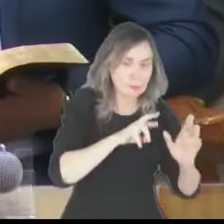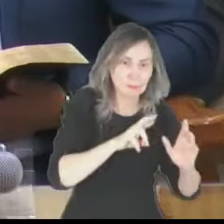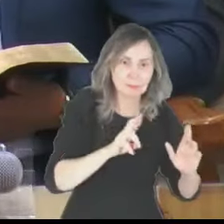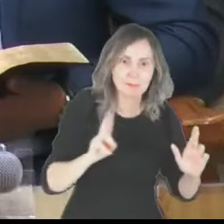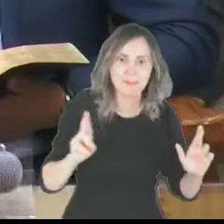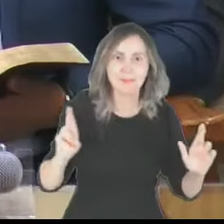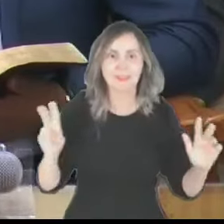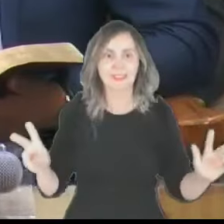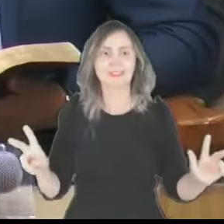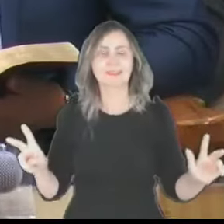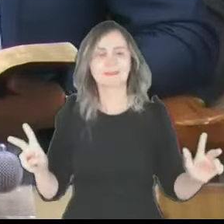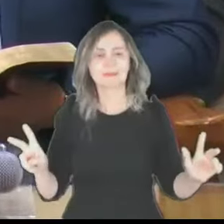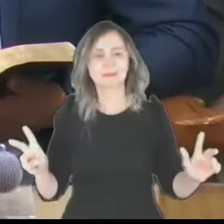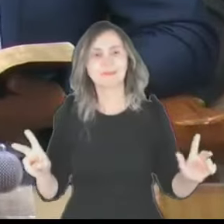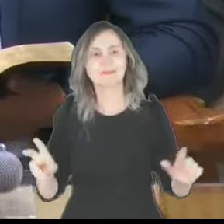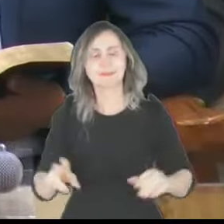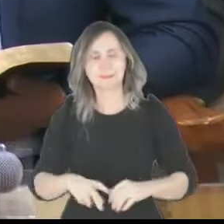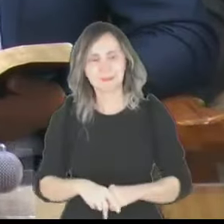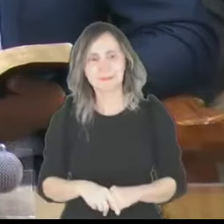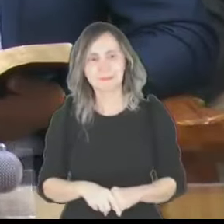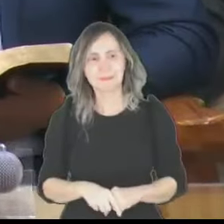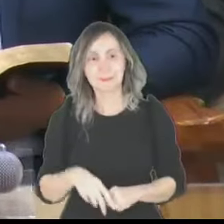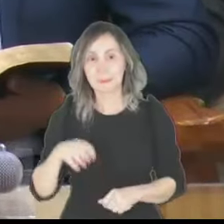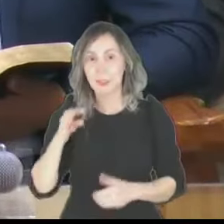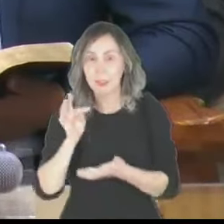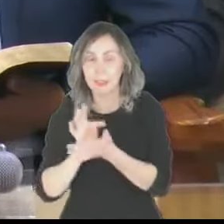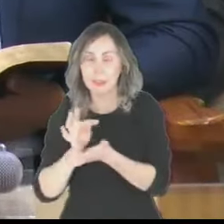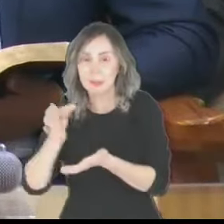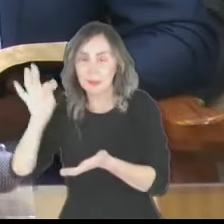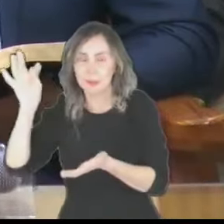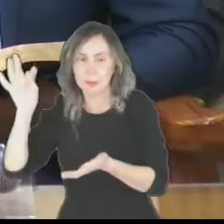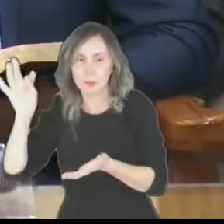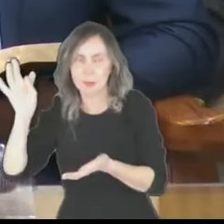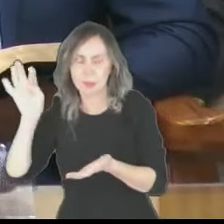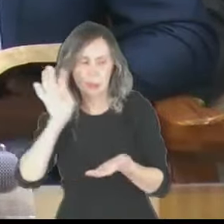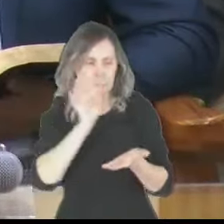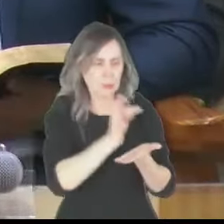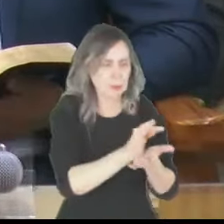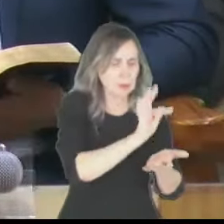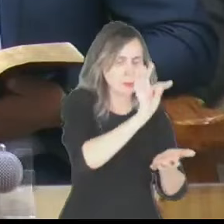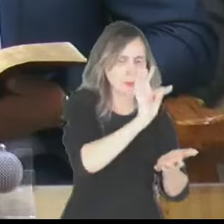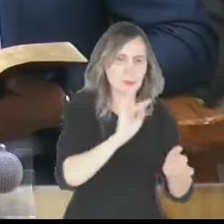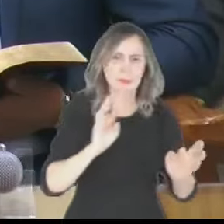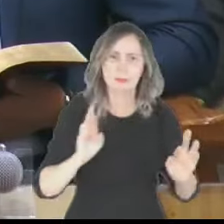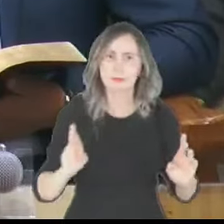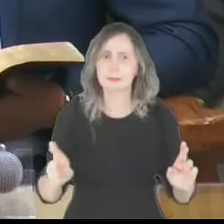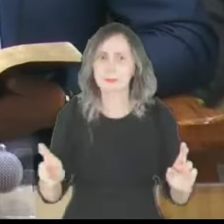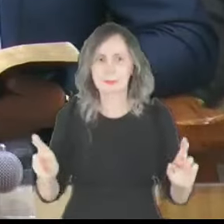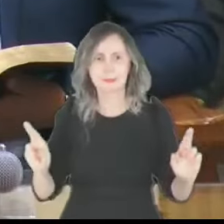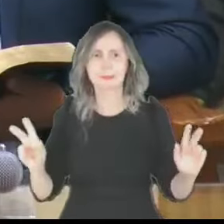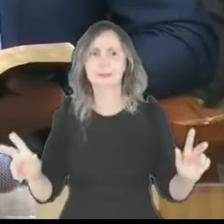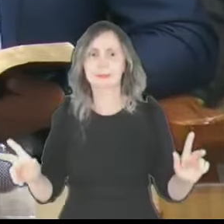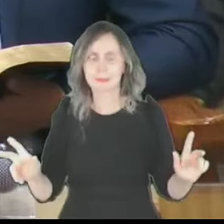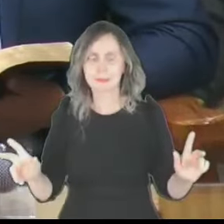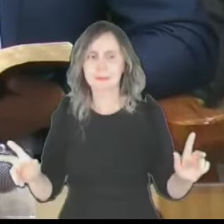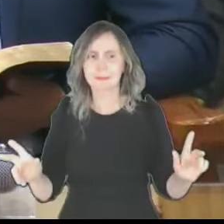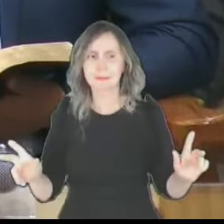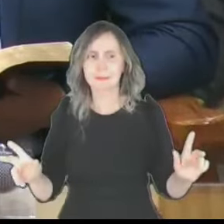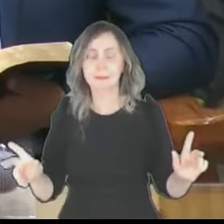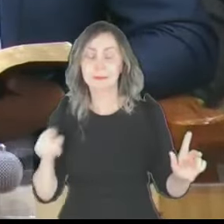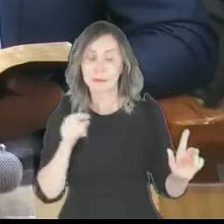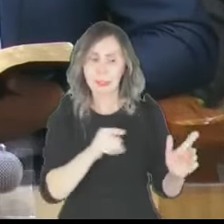da Bíblia A teologia Da igreja É diferente Da teologia Do mundo A teologia Do